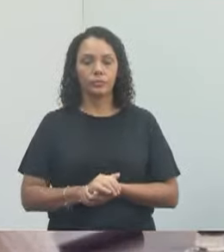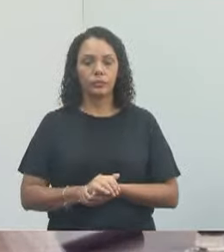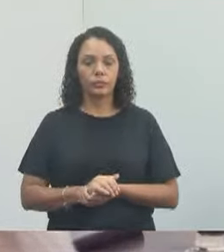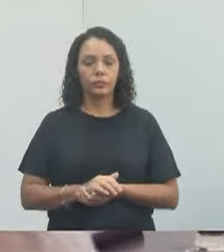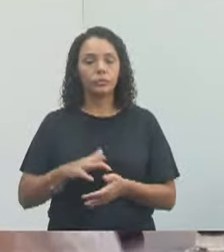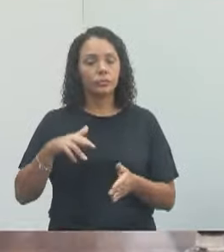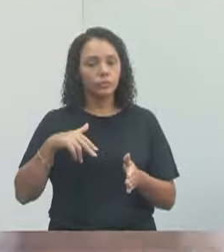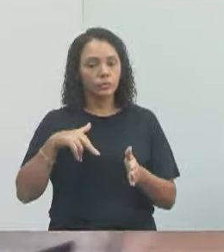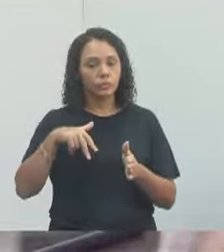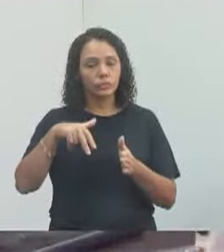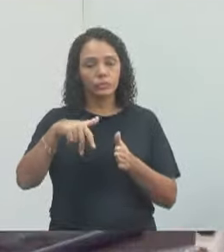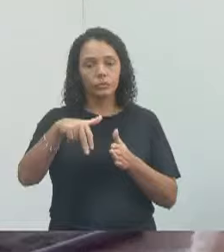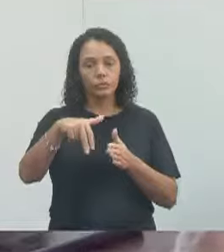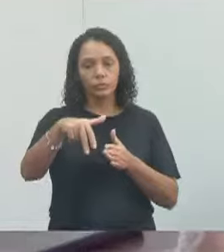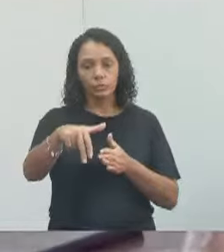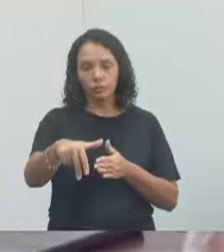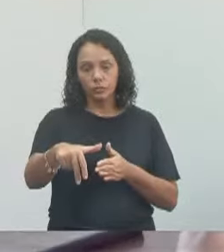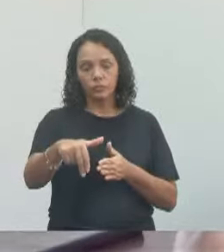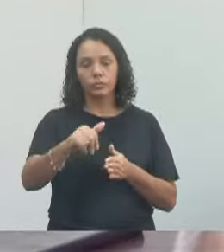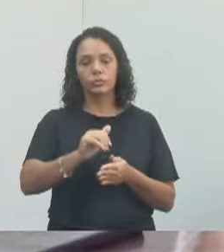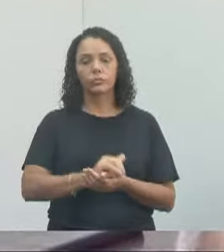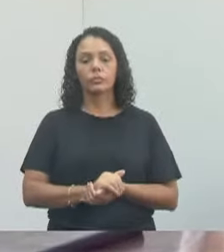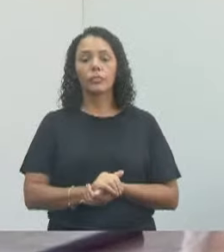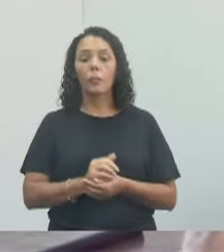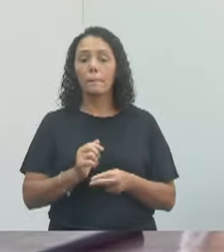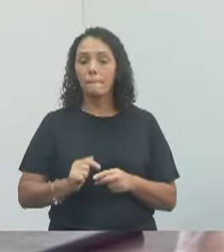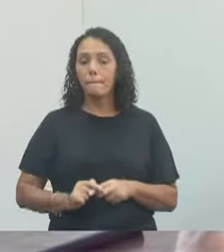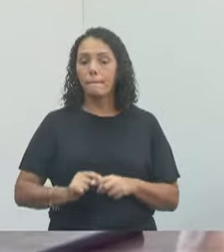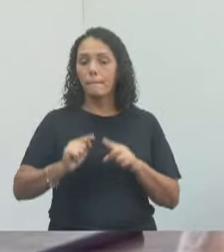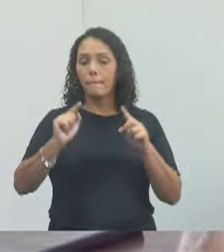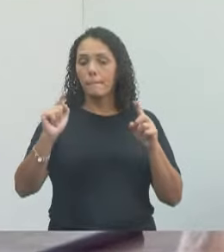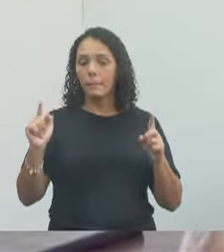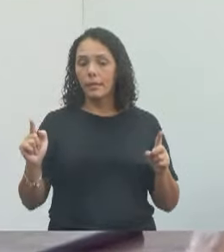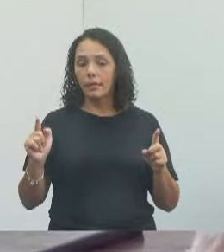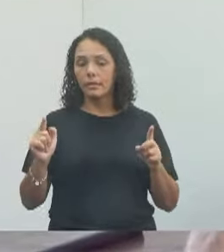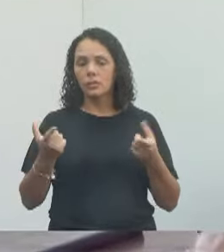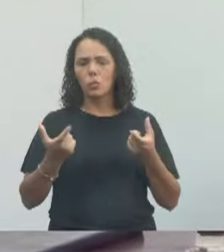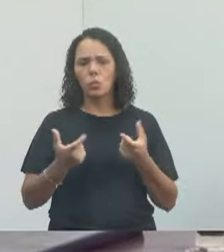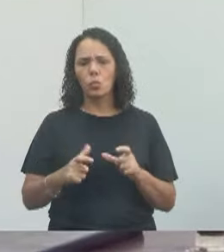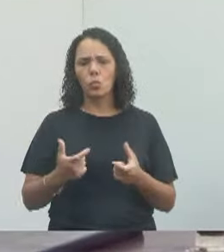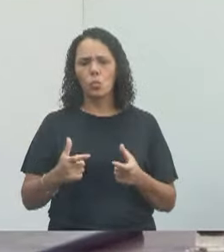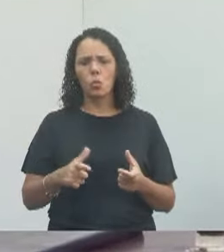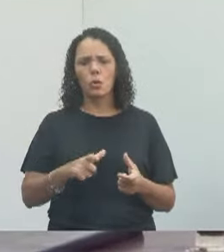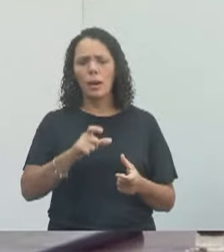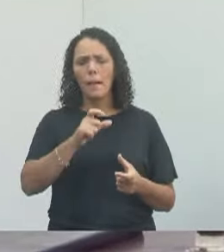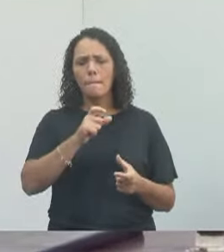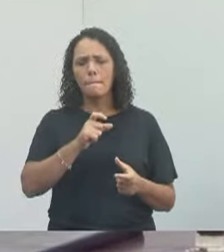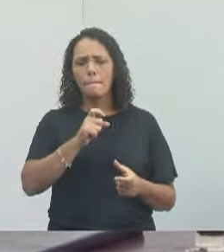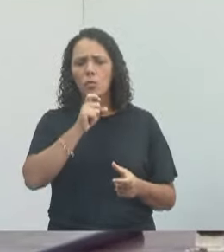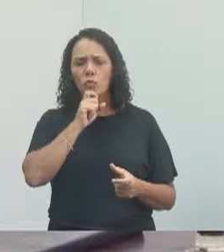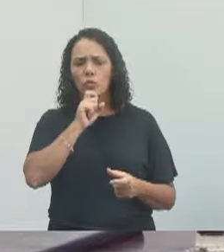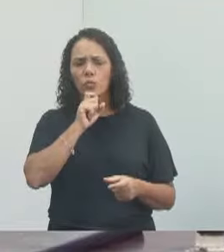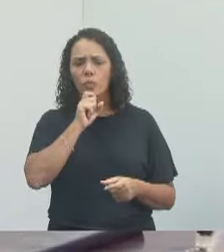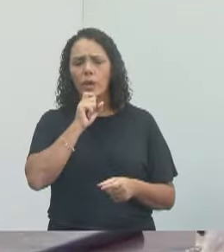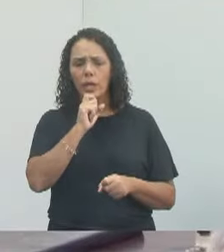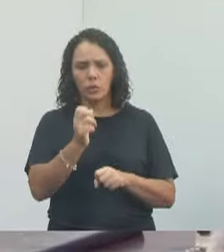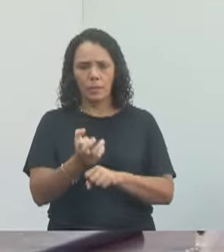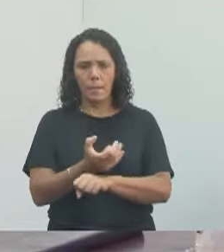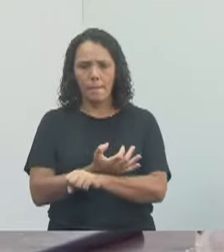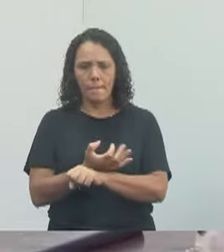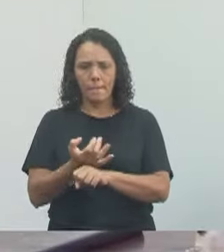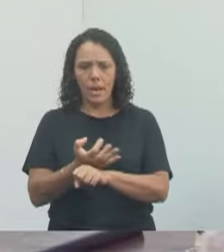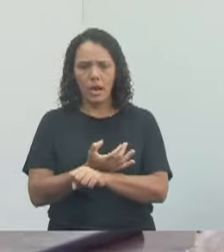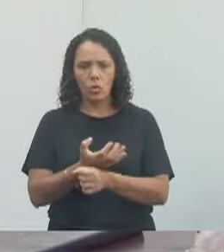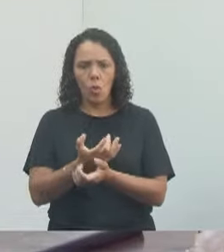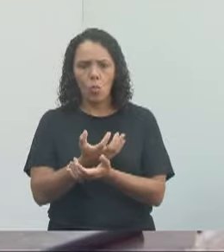interligação de um local para o outro porém a área está tomada de Matos e não só mato